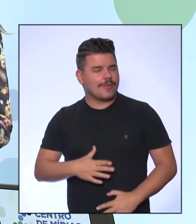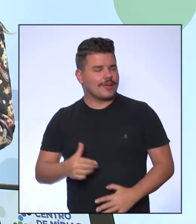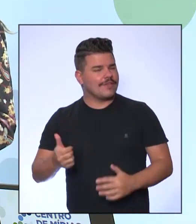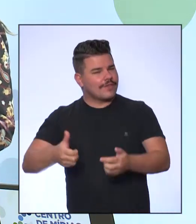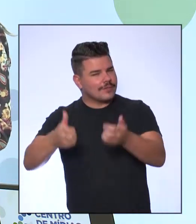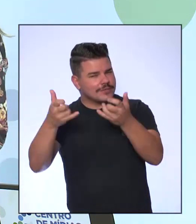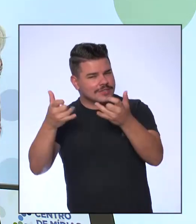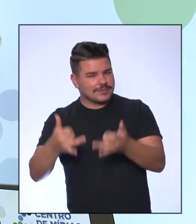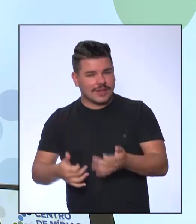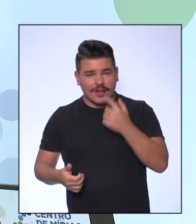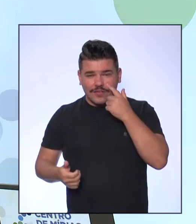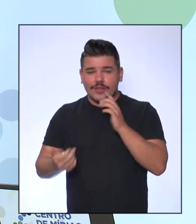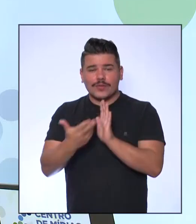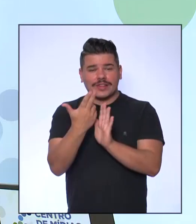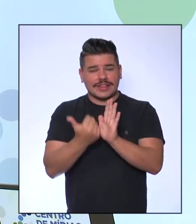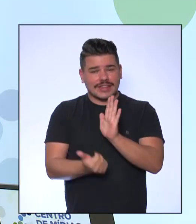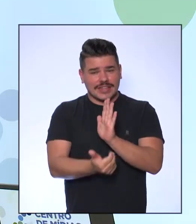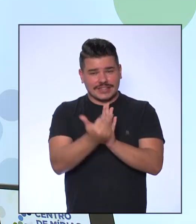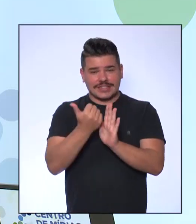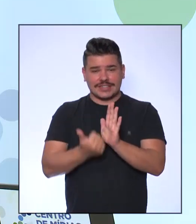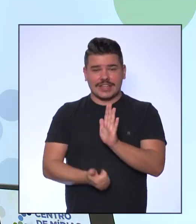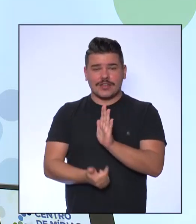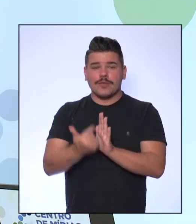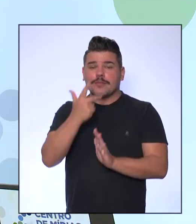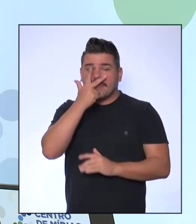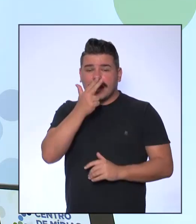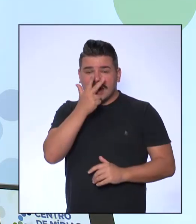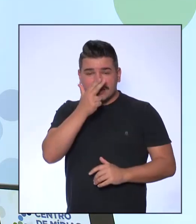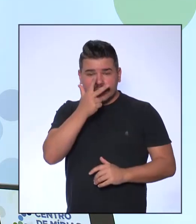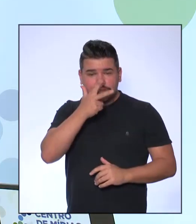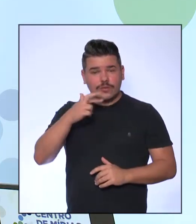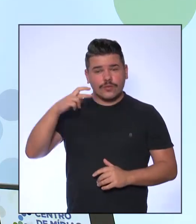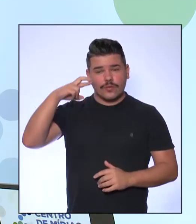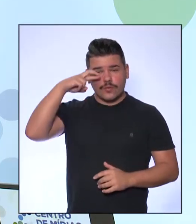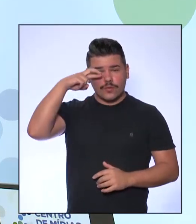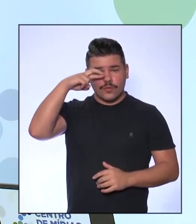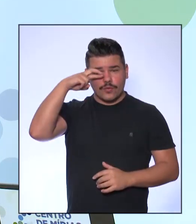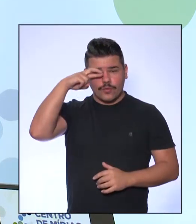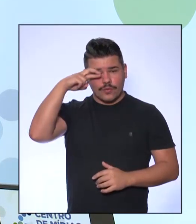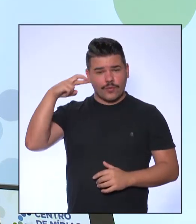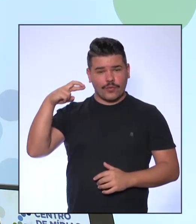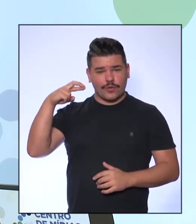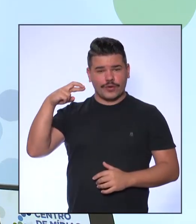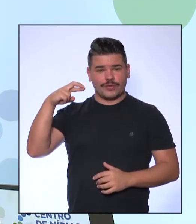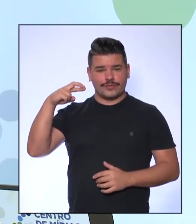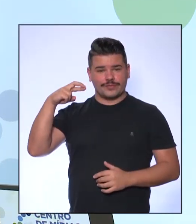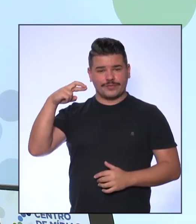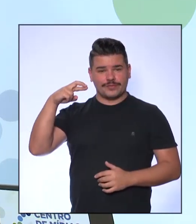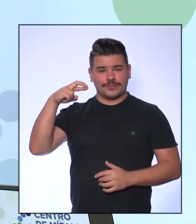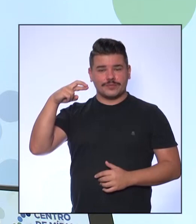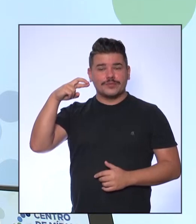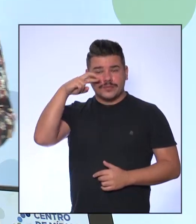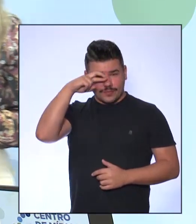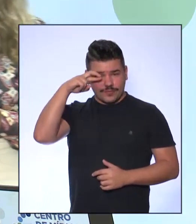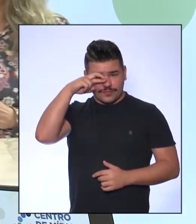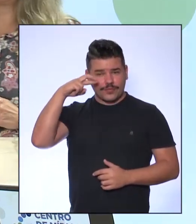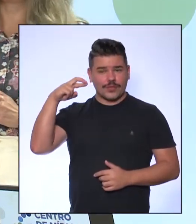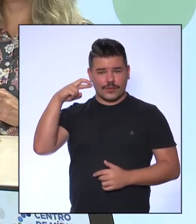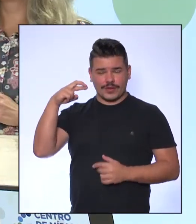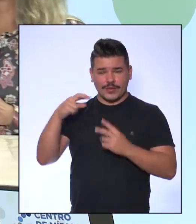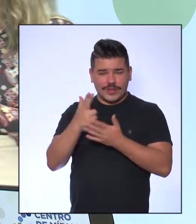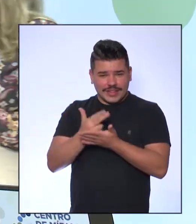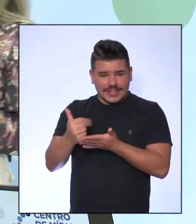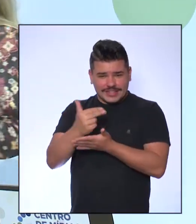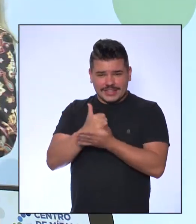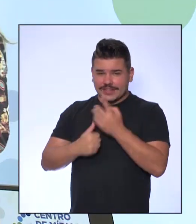um desenho aqui de um olhinho. Tá certo? Esse aqui é o